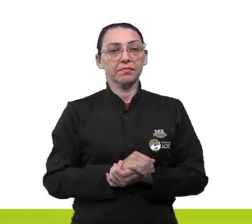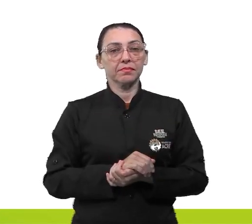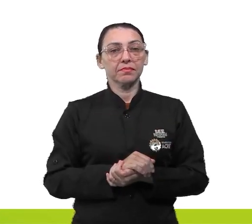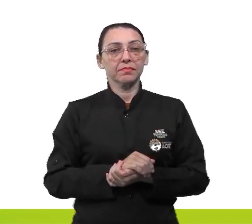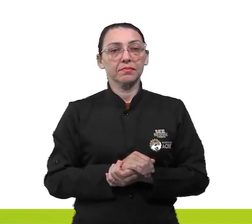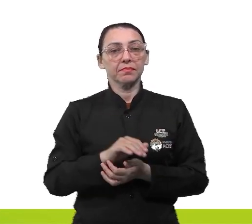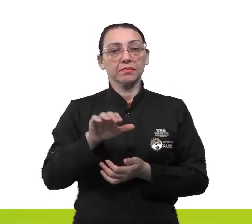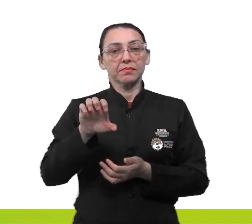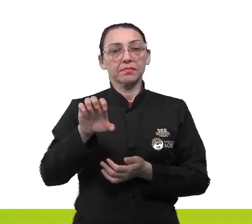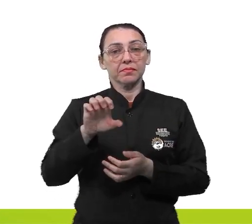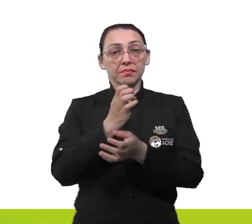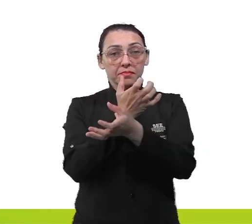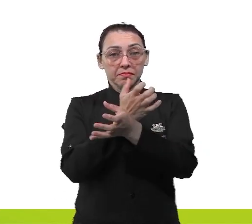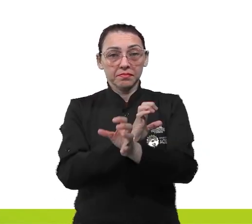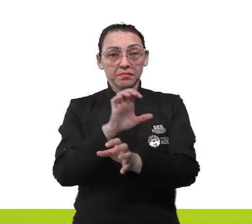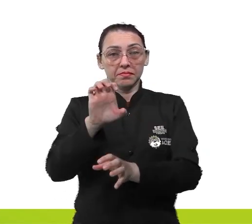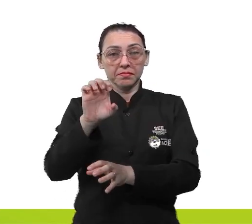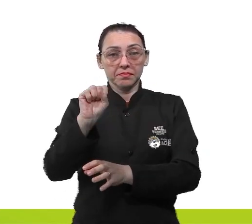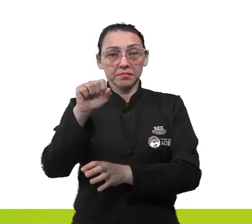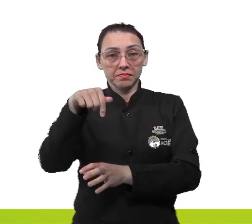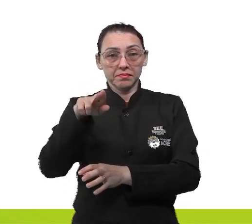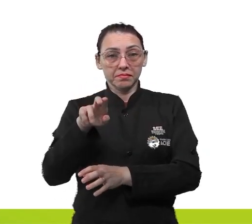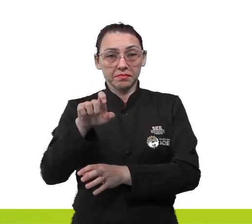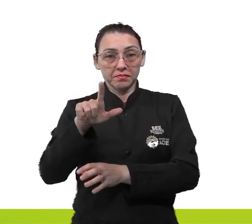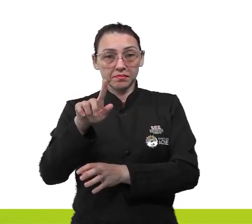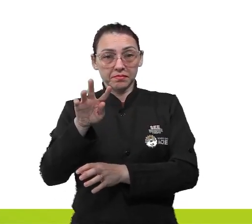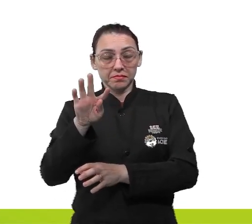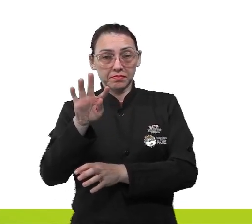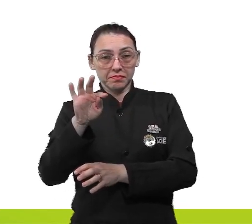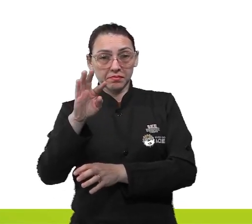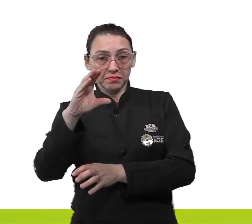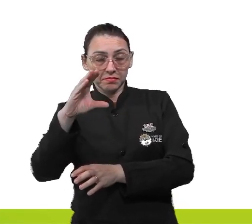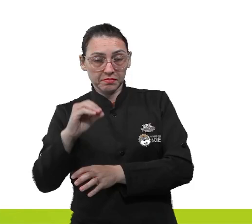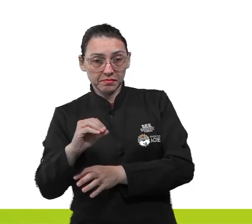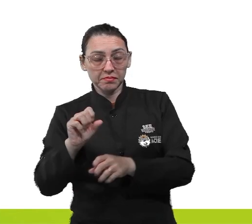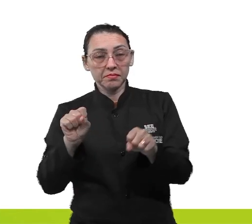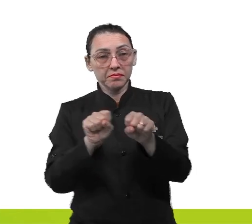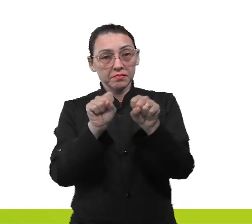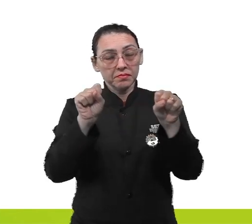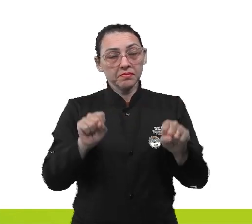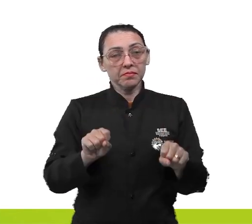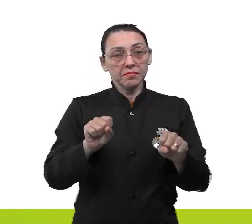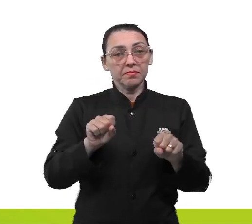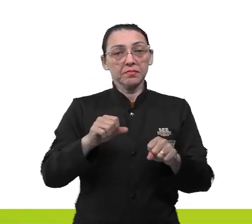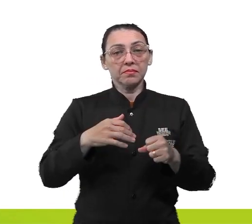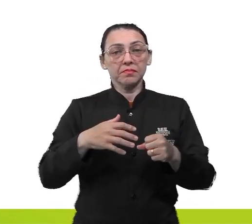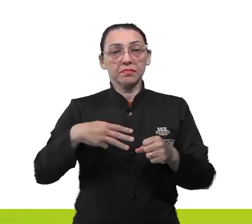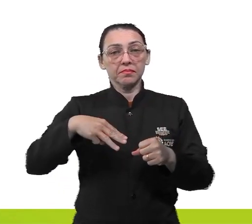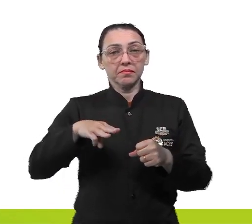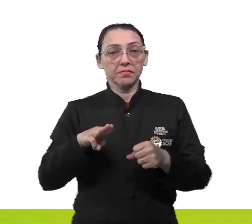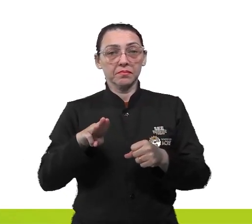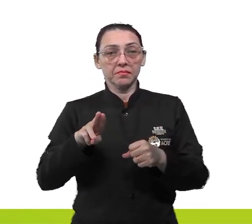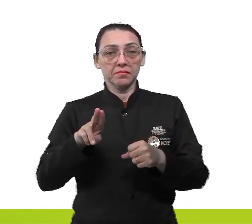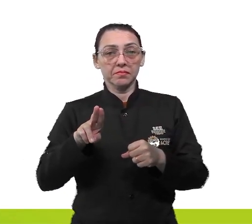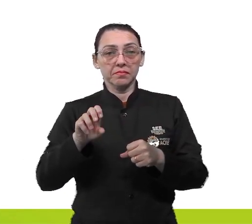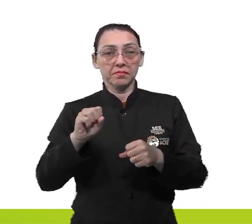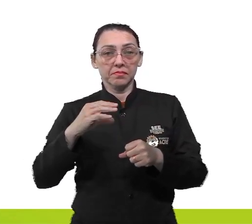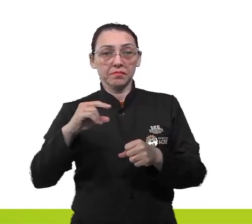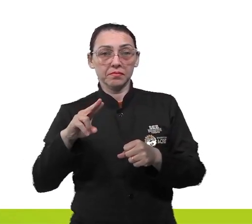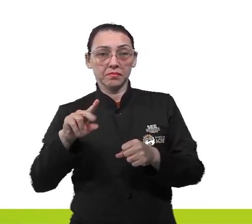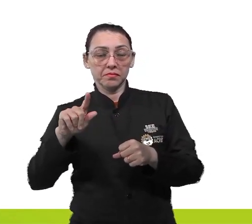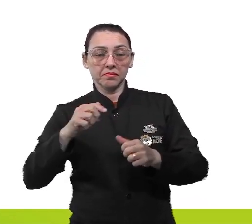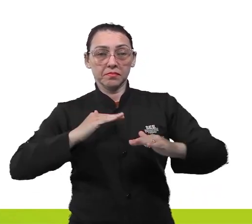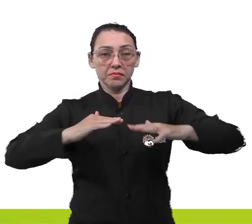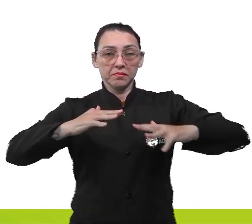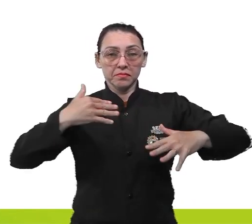sistema esquelético, que faz aí a sustentação do corpo. Tem um sistema muscular, que realiza os movimentos